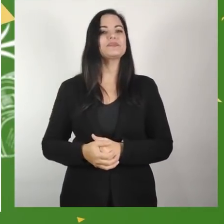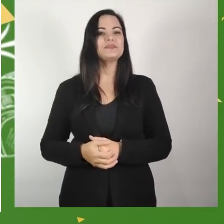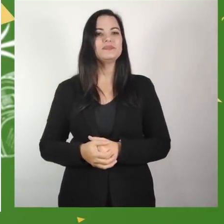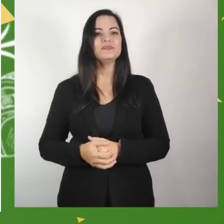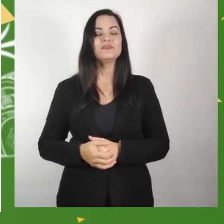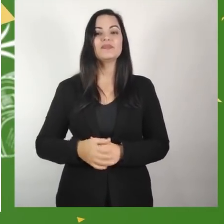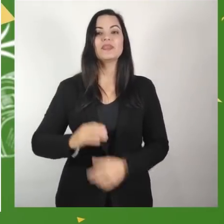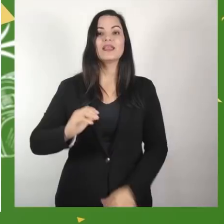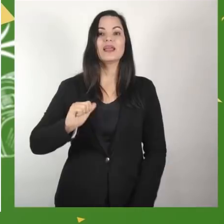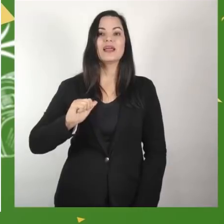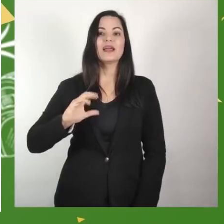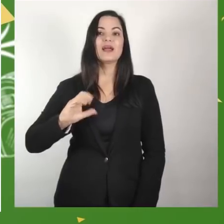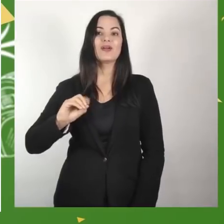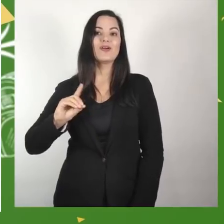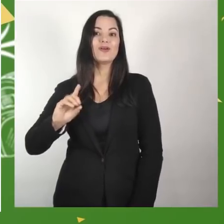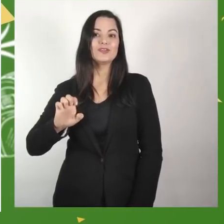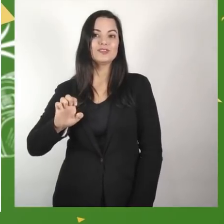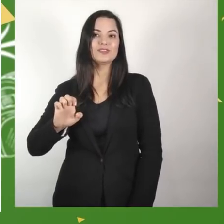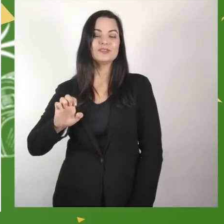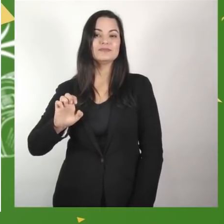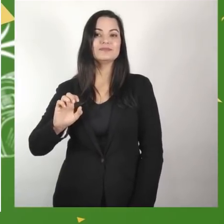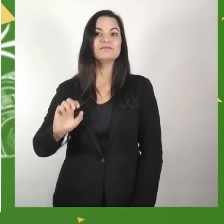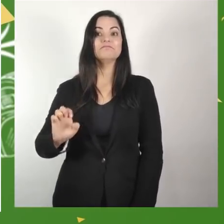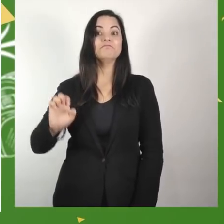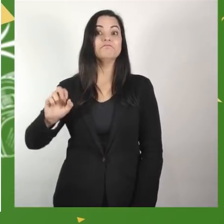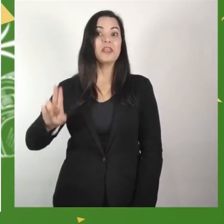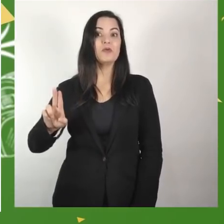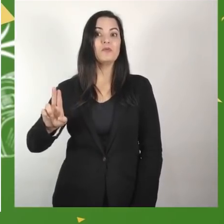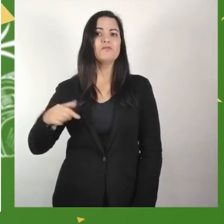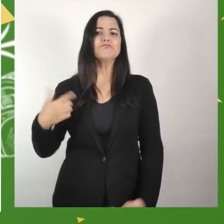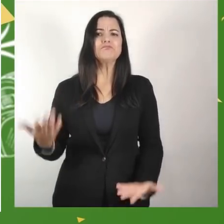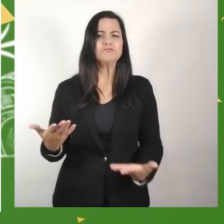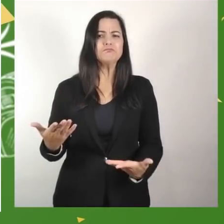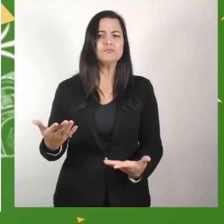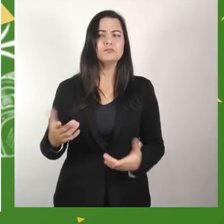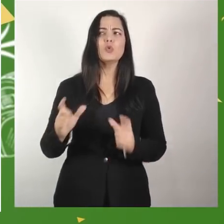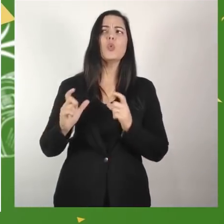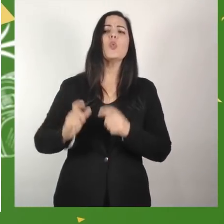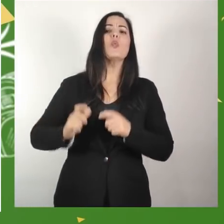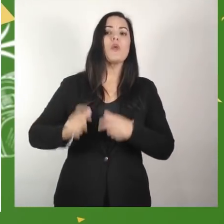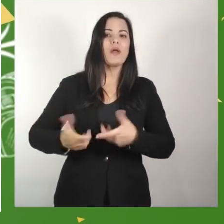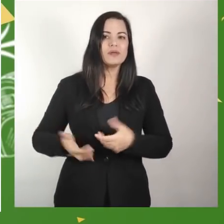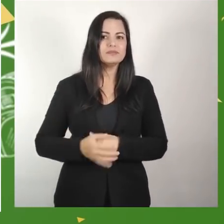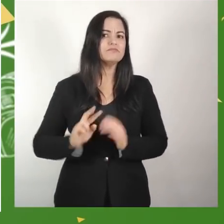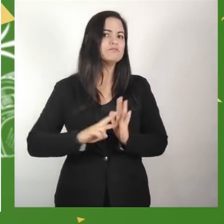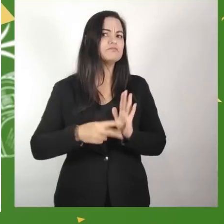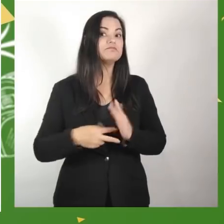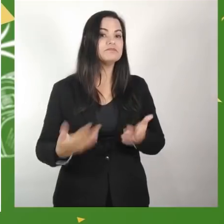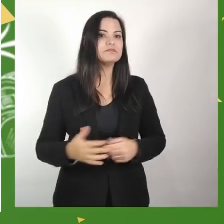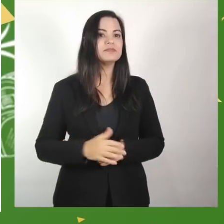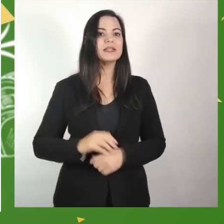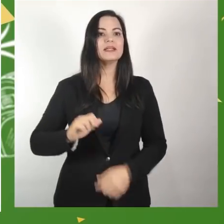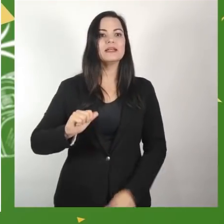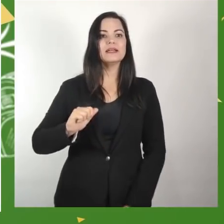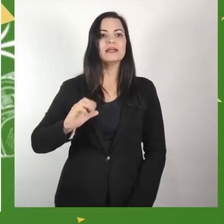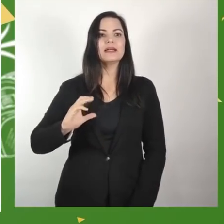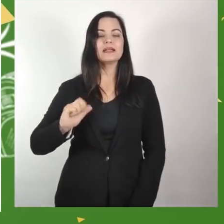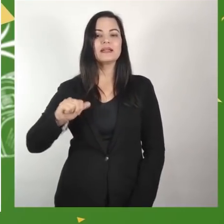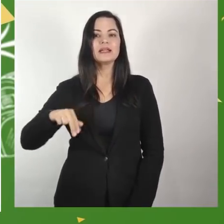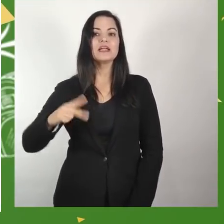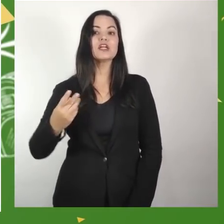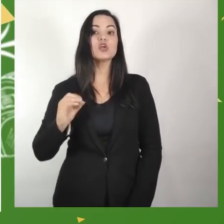olha lá. Acode eu. De onde é isso e o que significa? Acanhou.